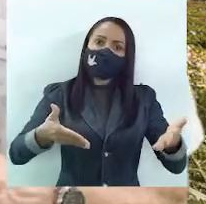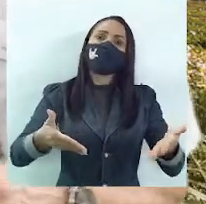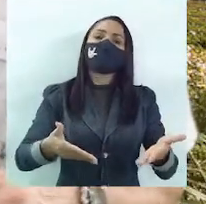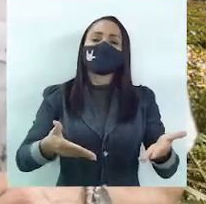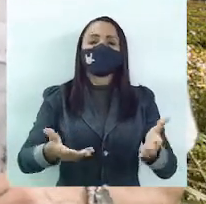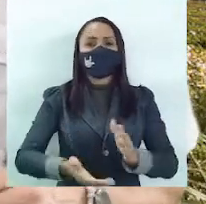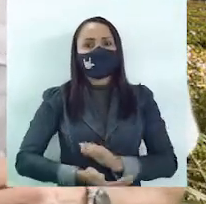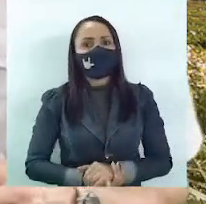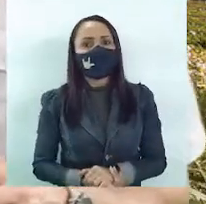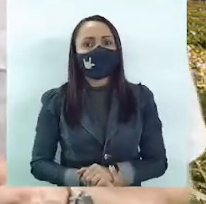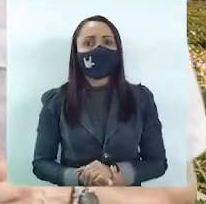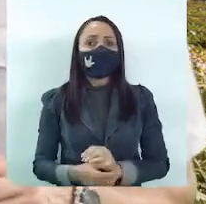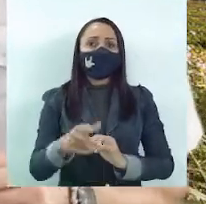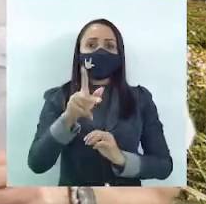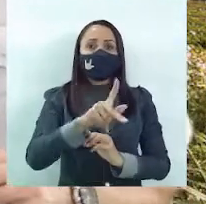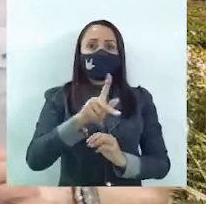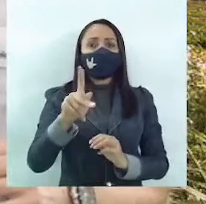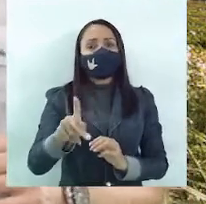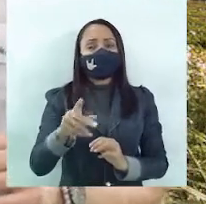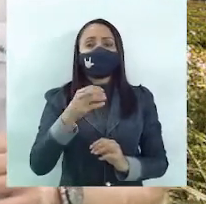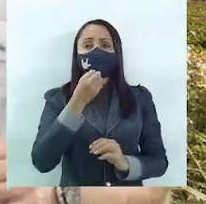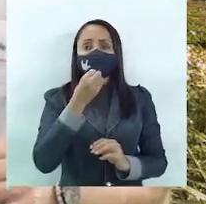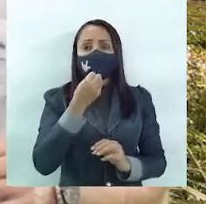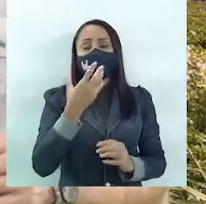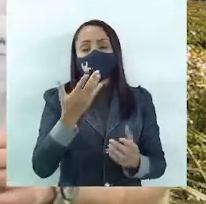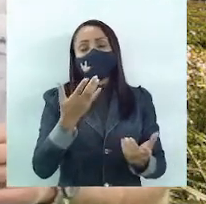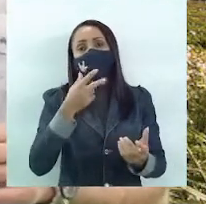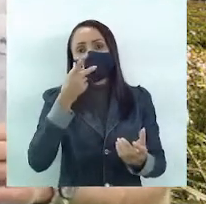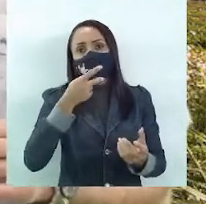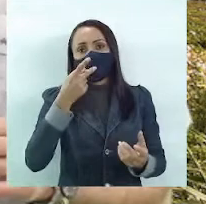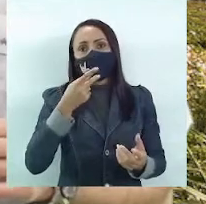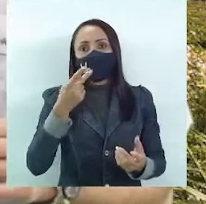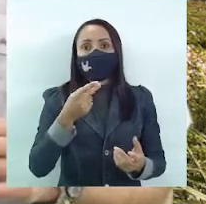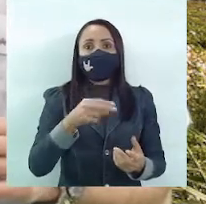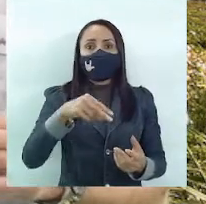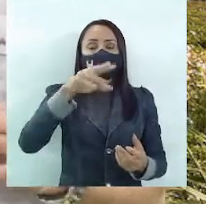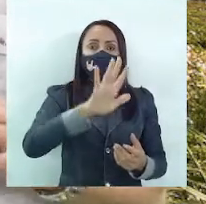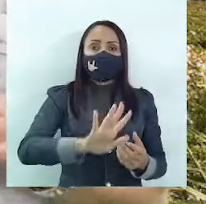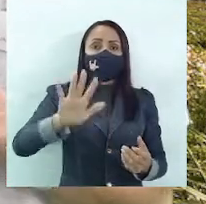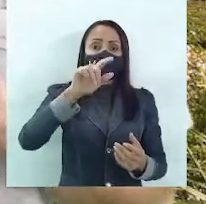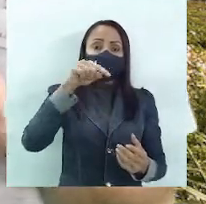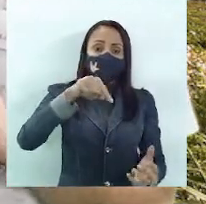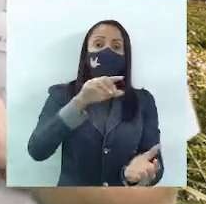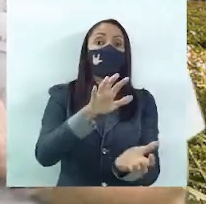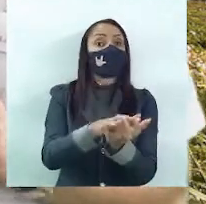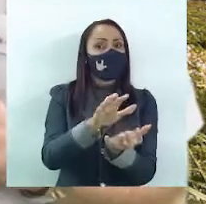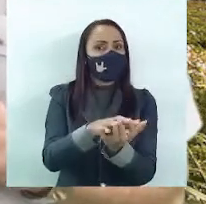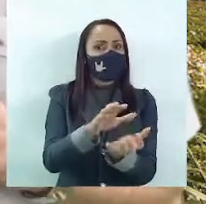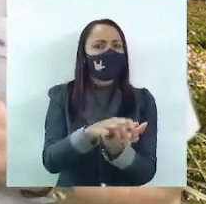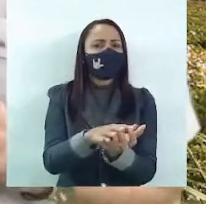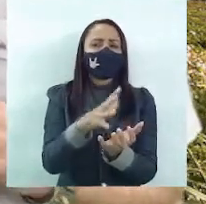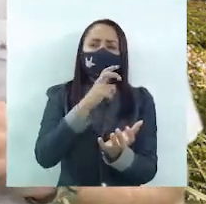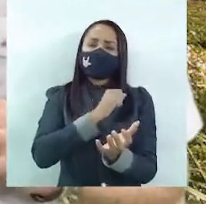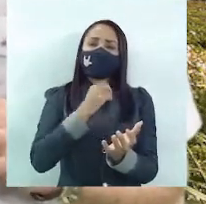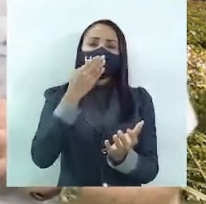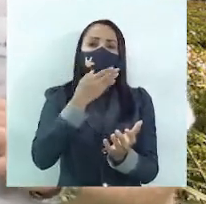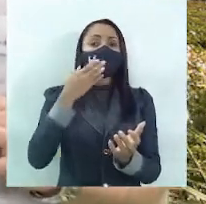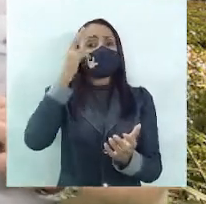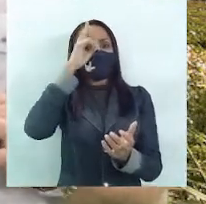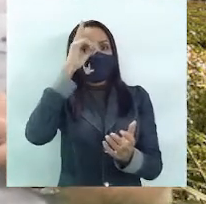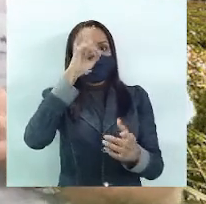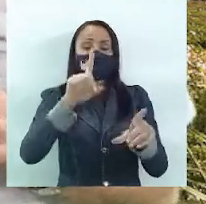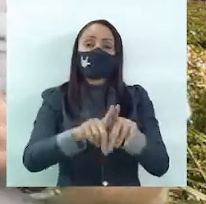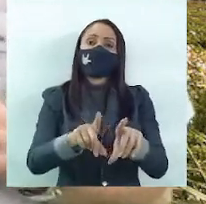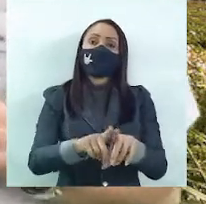grande. É o professor que falou bem a questão de Nordeste, açúcar, Pernambuco, né, professor? Pernambuco. E lembrar mais uma vez também